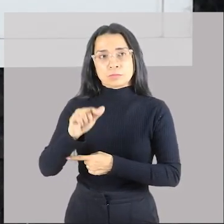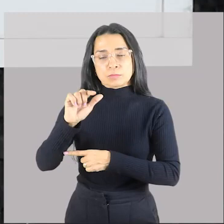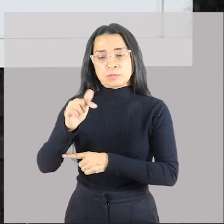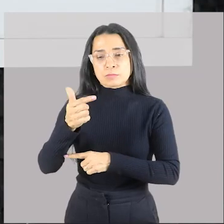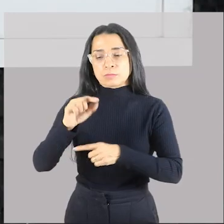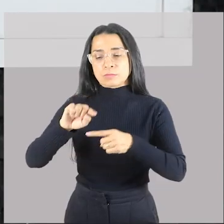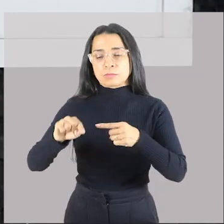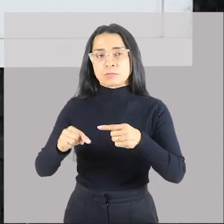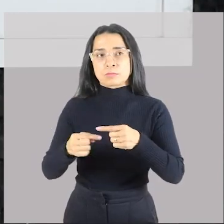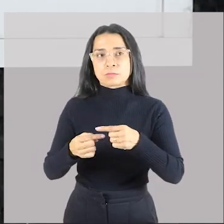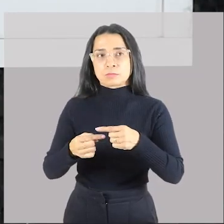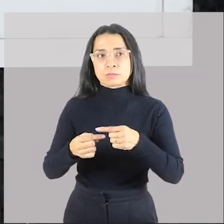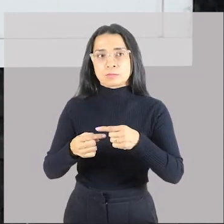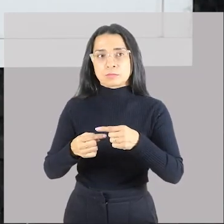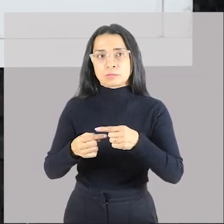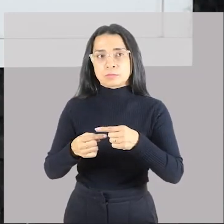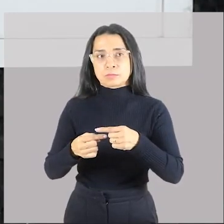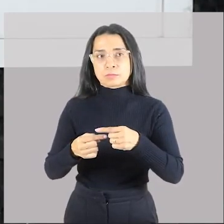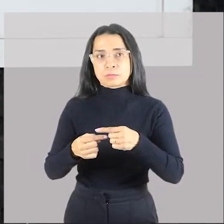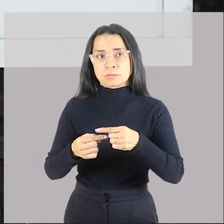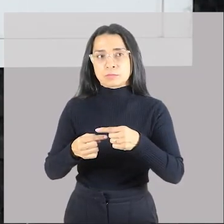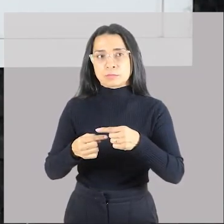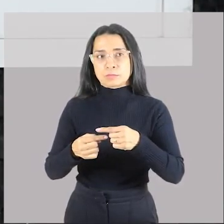na base 1,1.